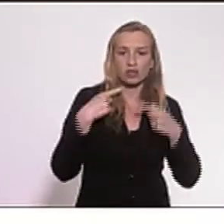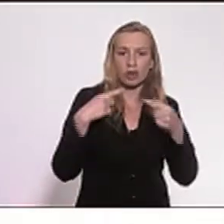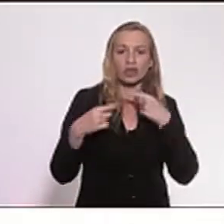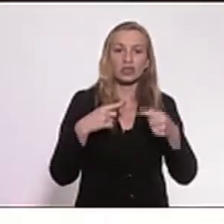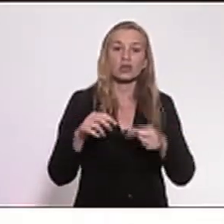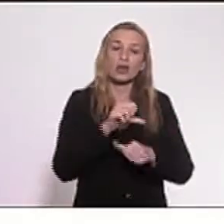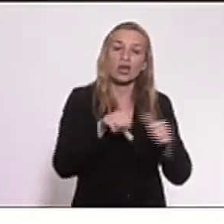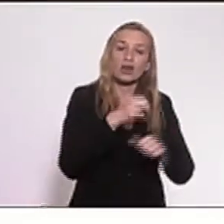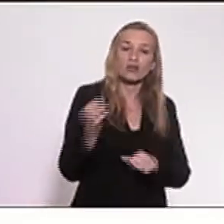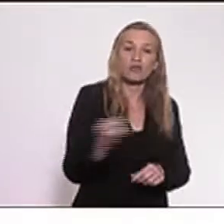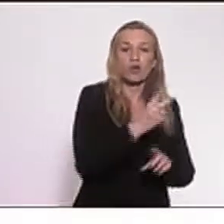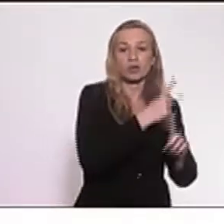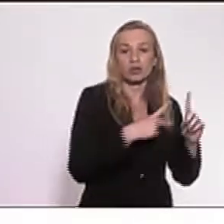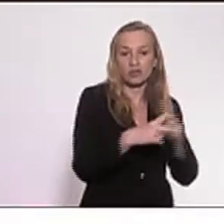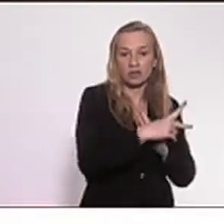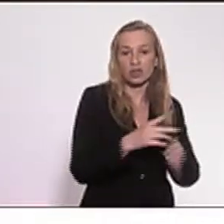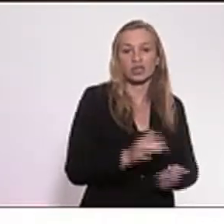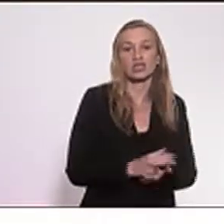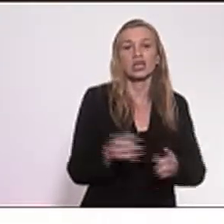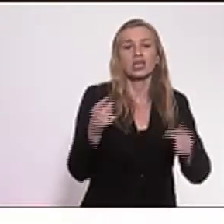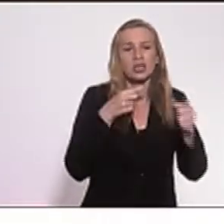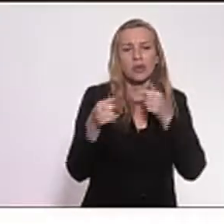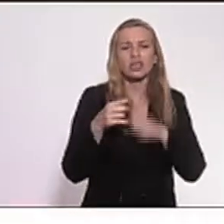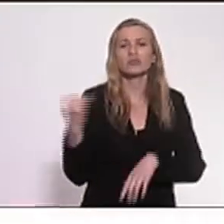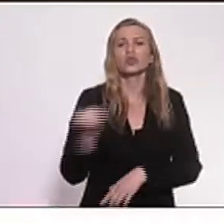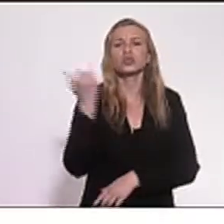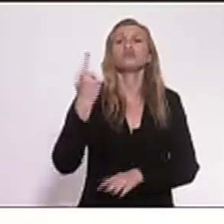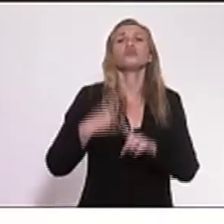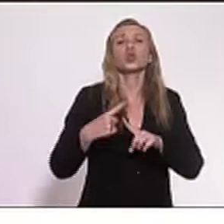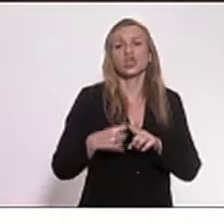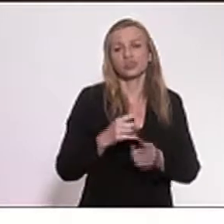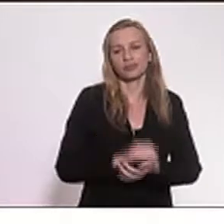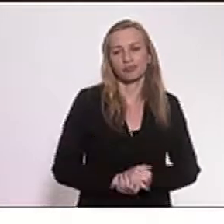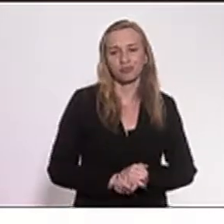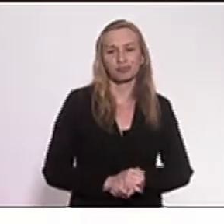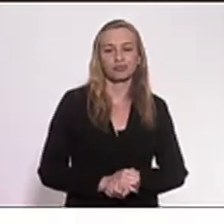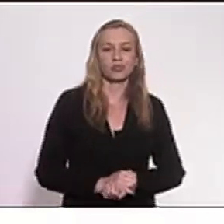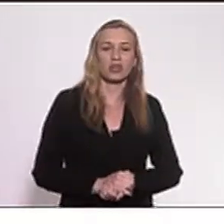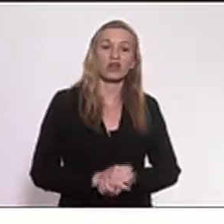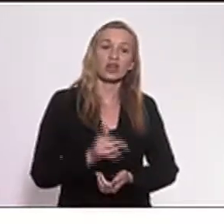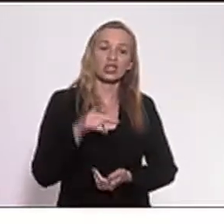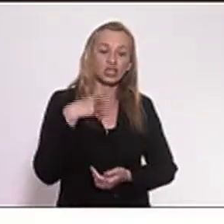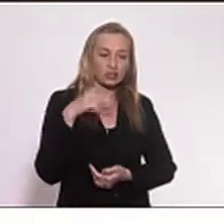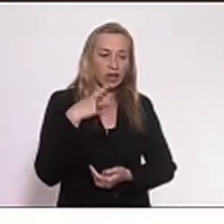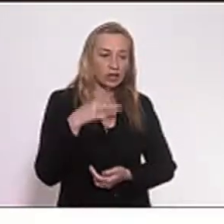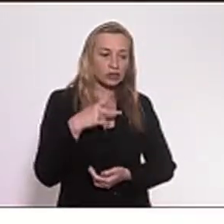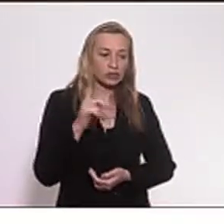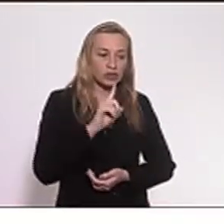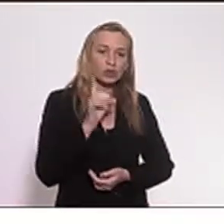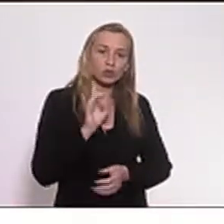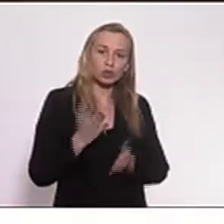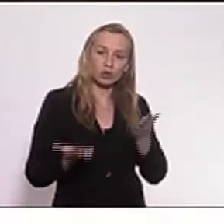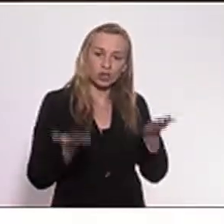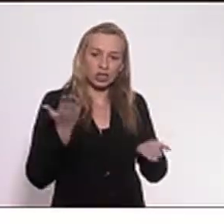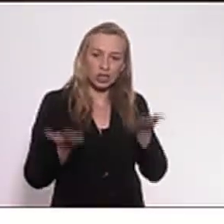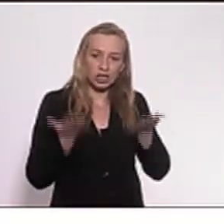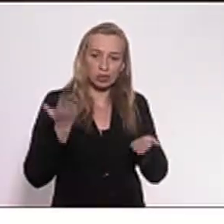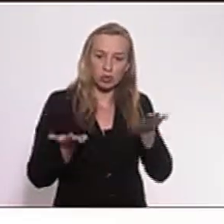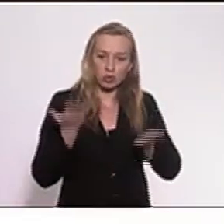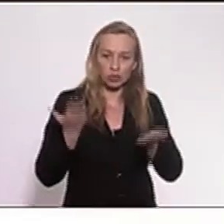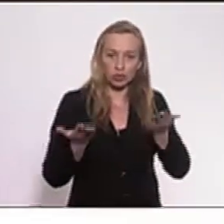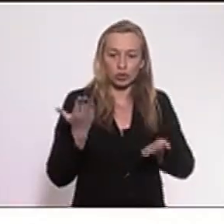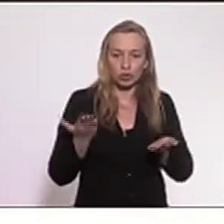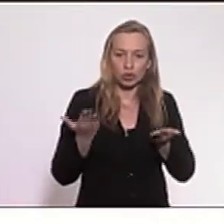Previdência. Esses debates são importantes por quê? Porque eles tratam não só de equilíbrio nas contas